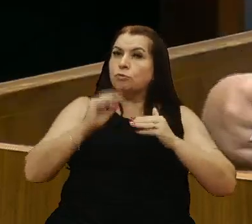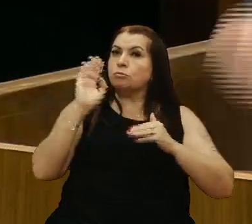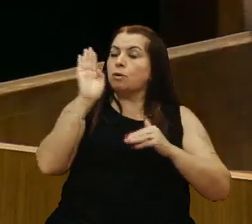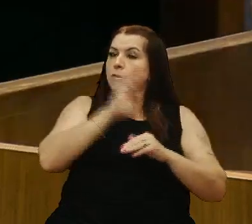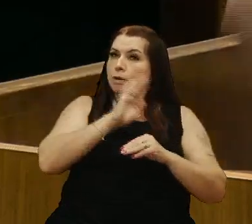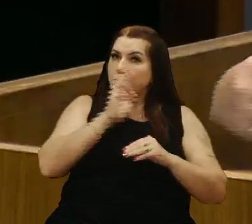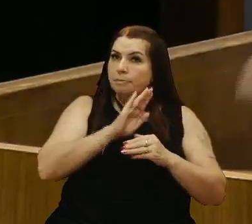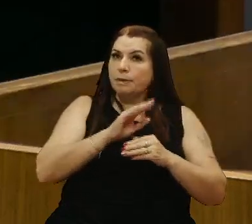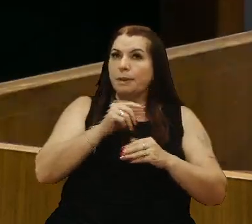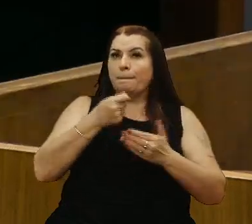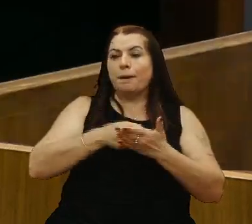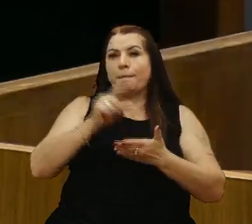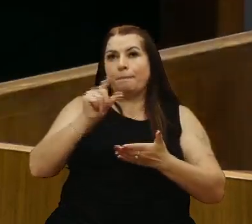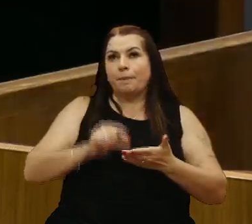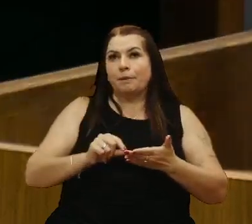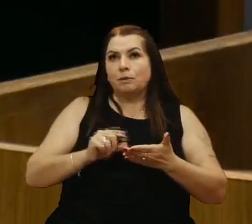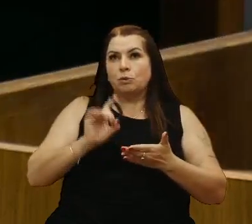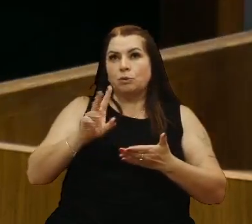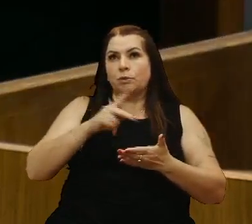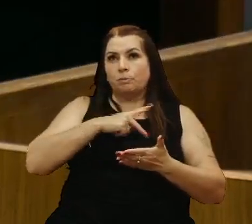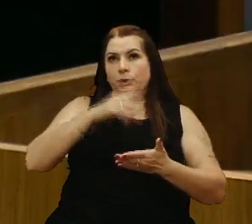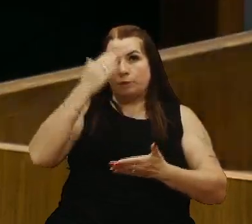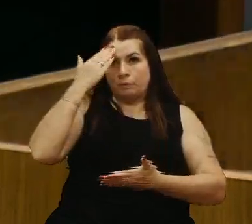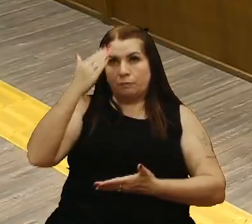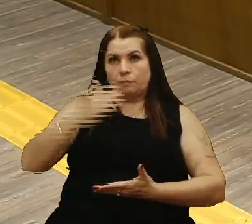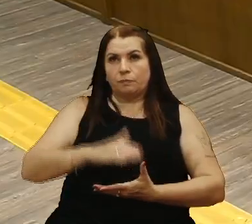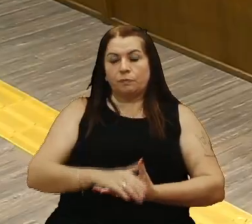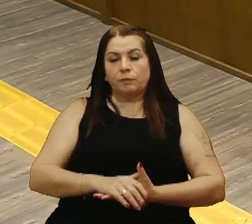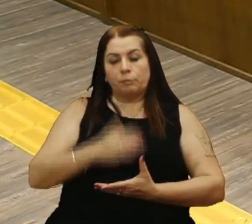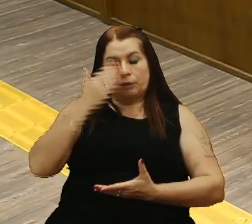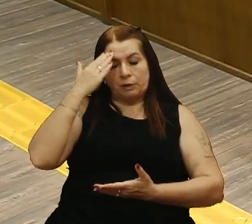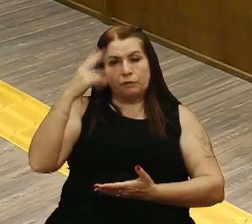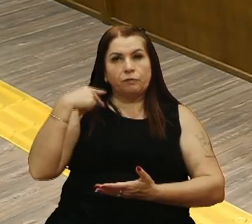rápido e pagar menos. Era isso, senhor presidente. Obrigada. Obrigado, vereadora Daiane.